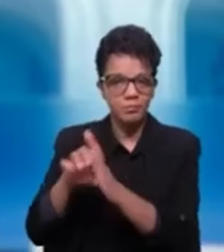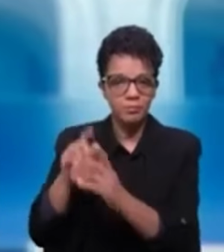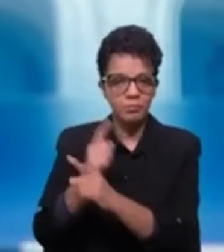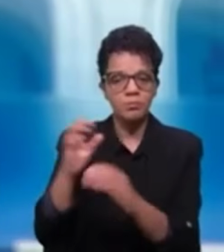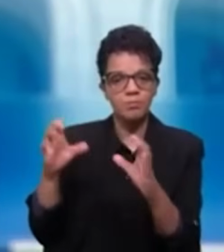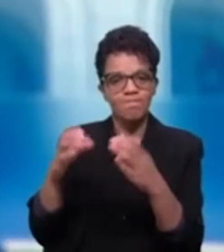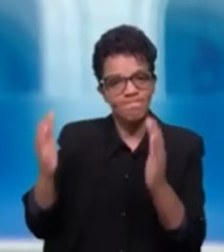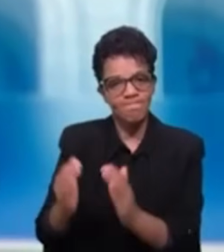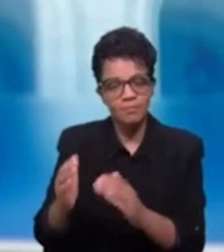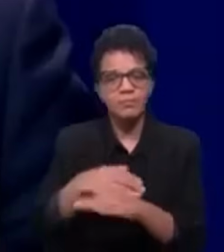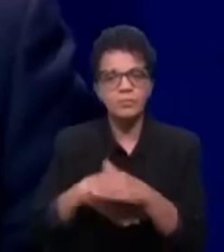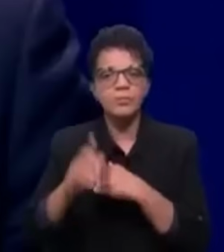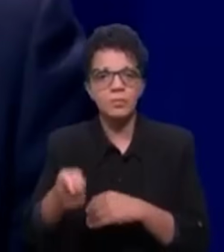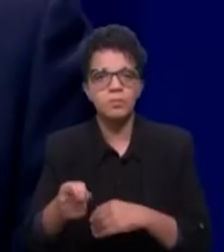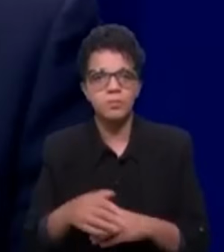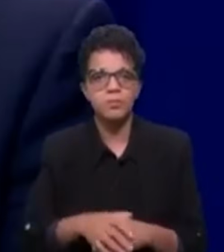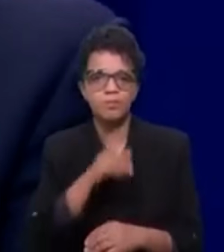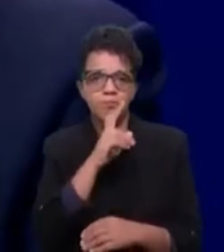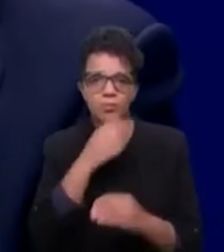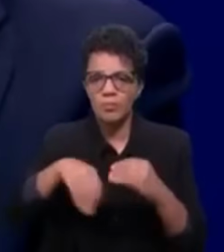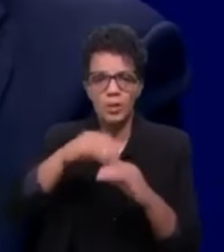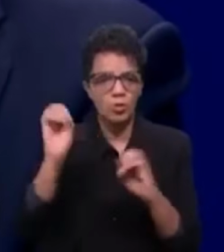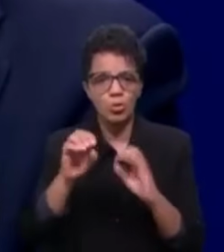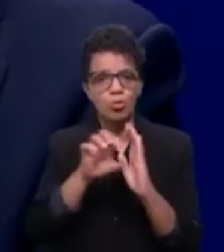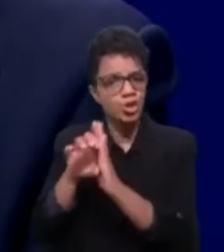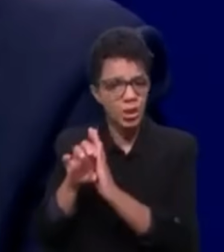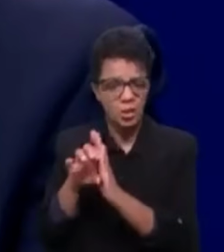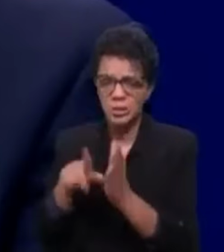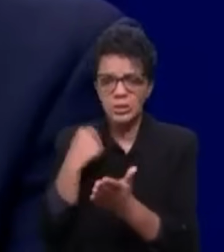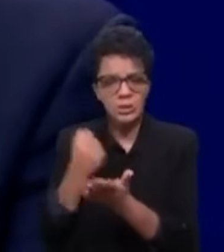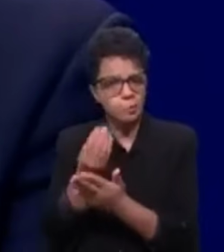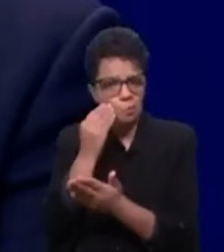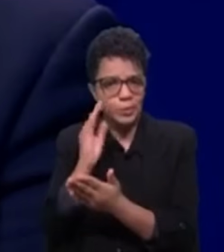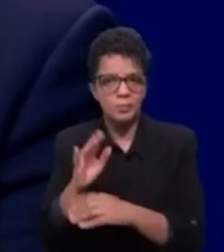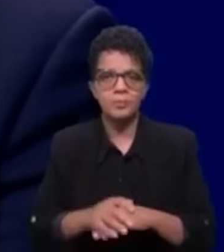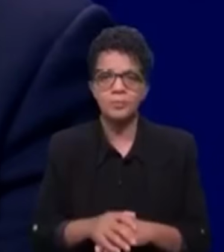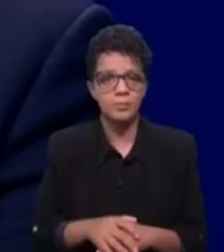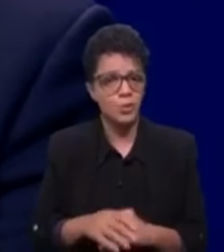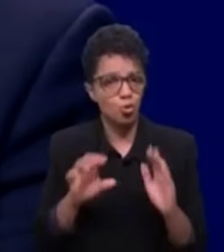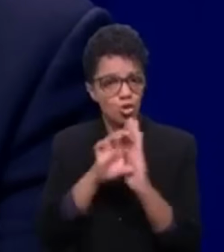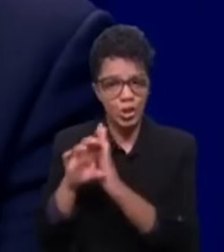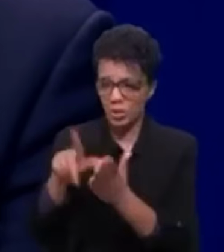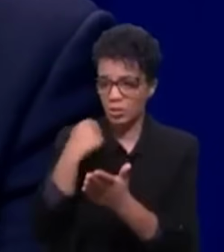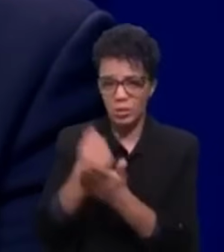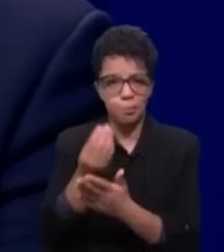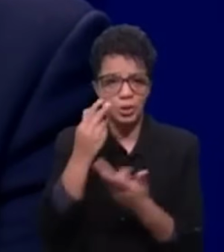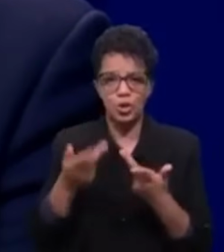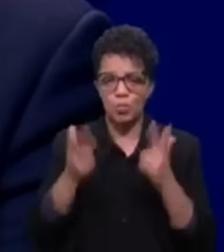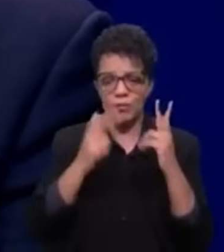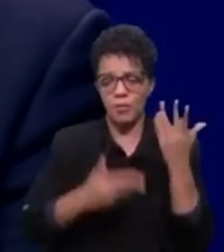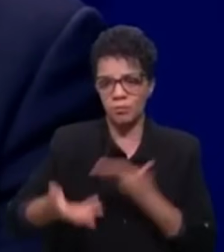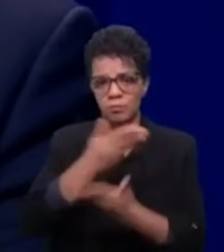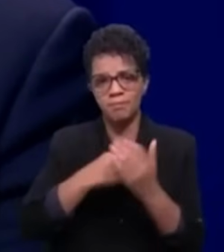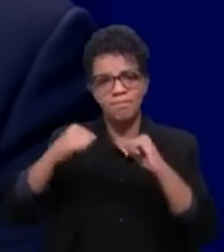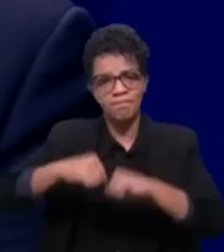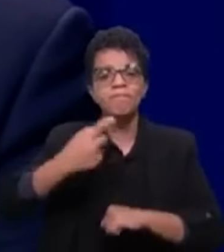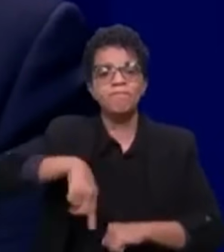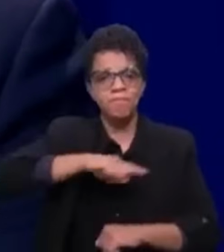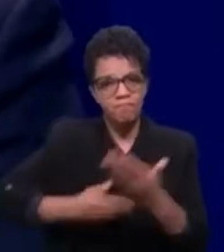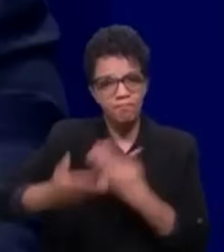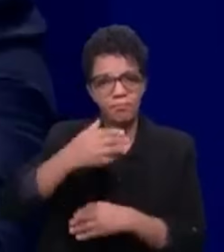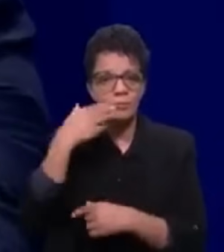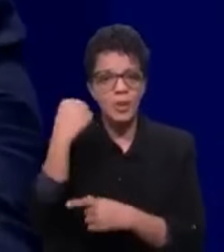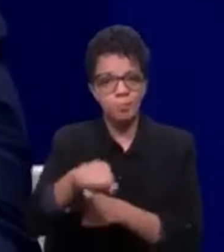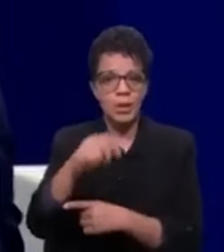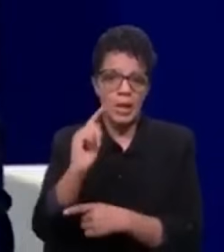minoria O que é que faz o chega já não há mais nada para responder o chega está como sempre também já que disse que não respondeu não o cheg está como sempre esteve disponível para conversar e vamos conversar mas se não é